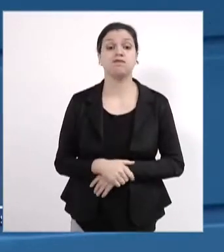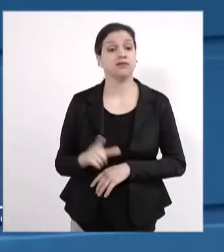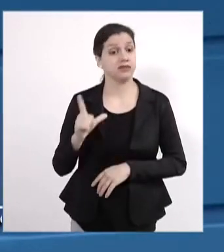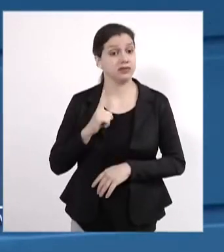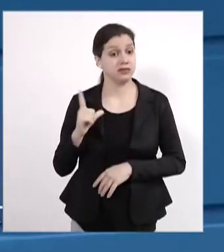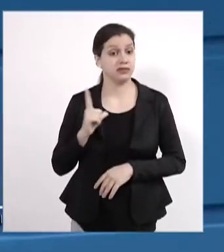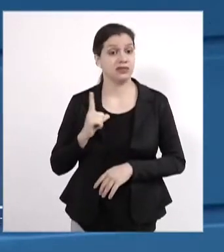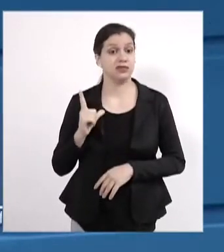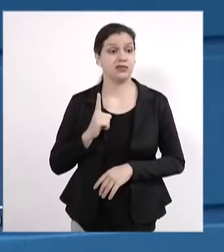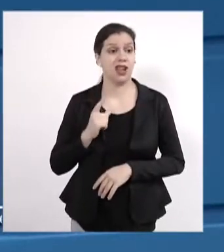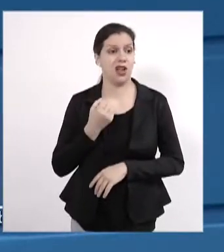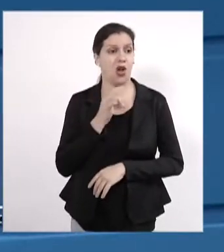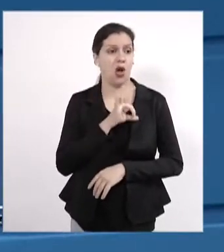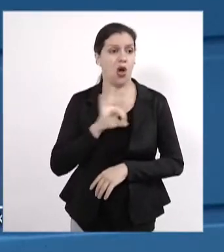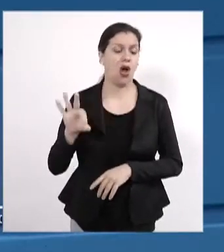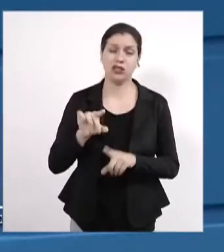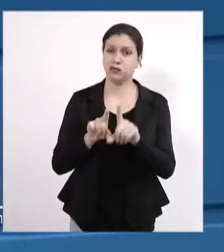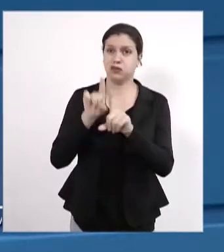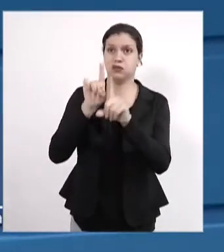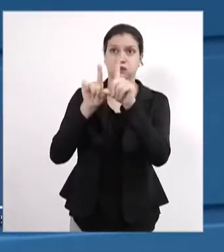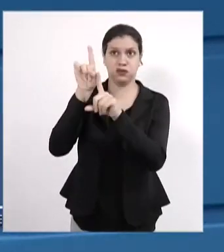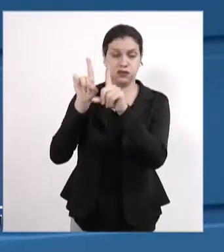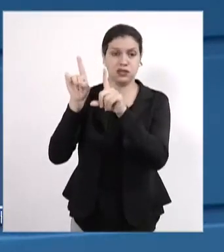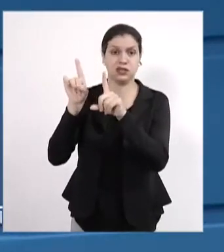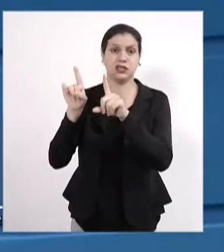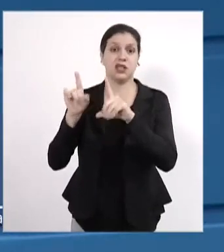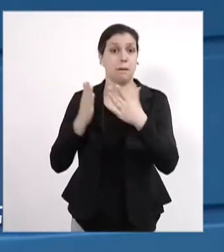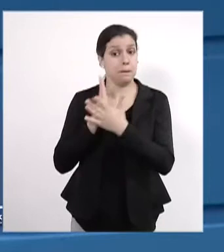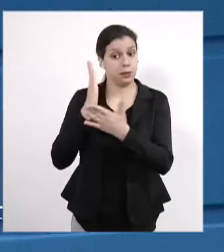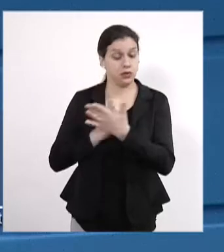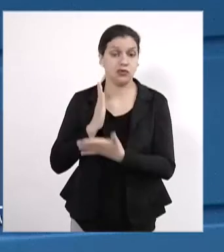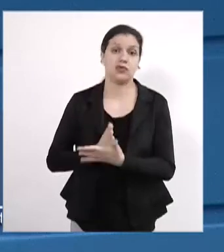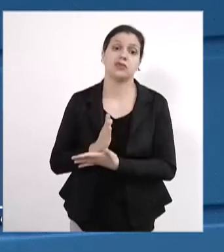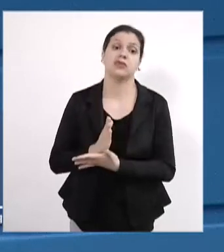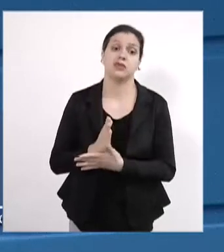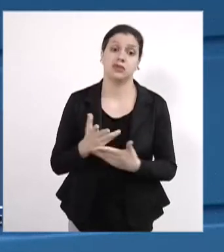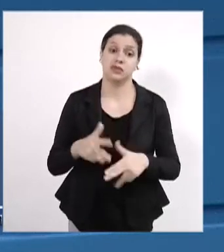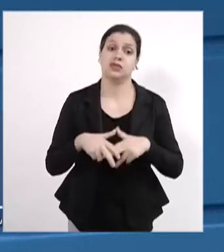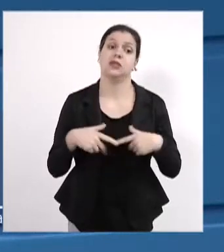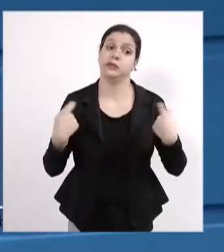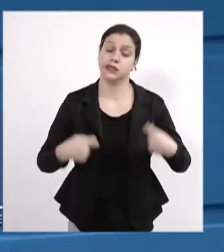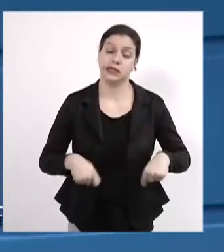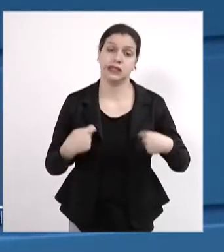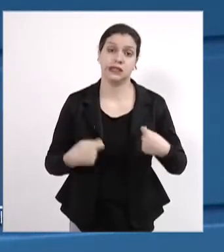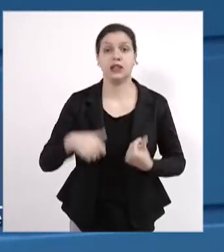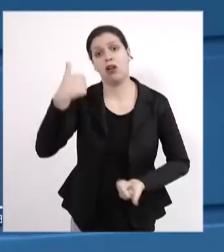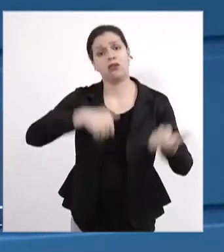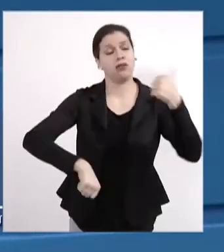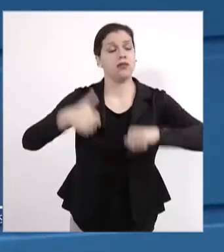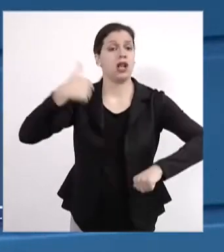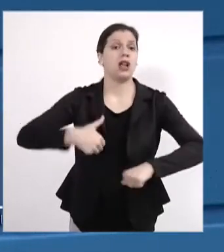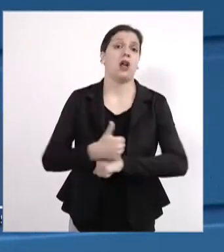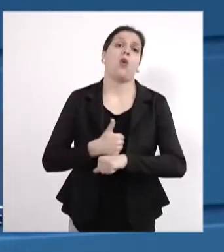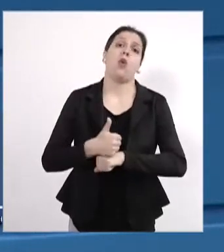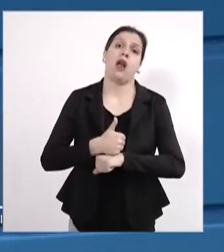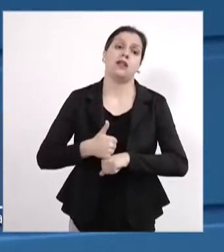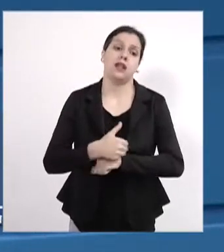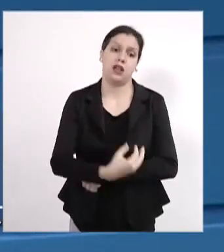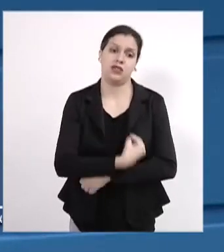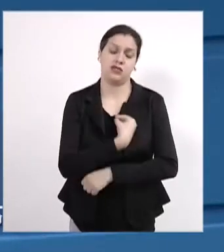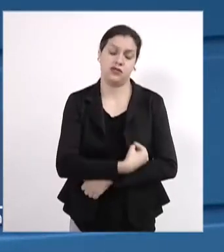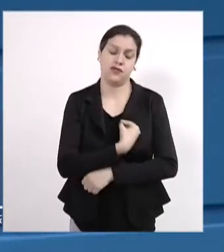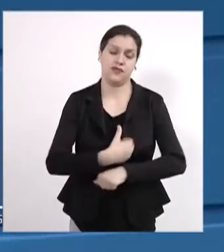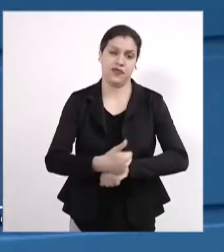tem excelentes índices. E isso que eu acho que deve ser levado em conta, a qualidade de vida